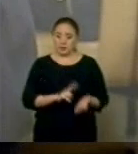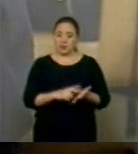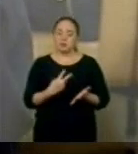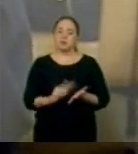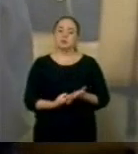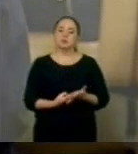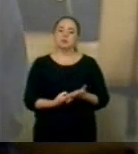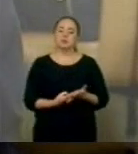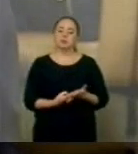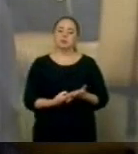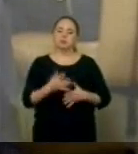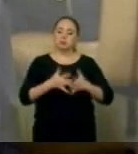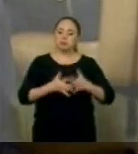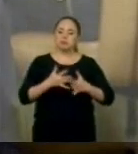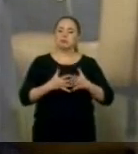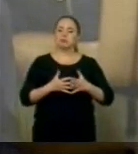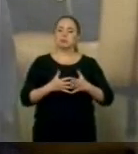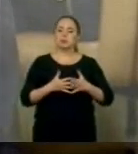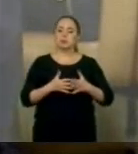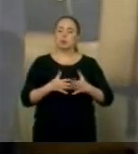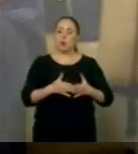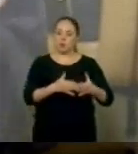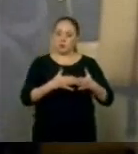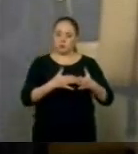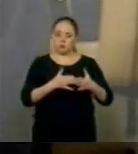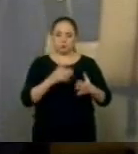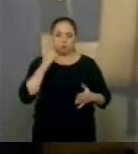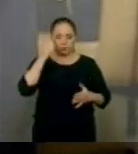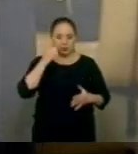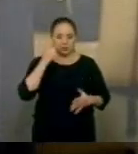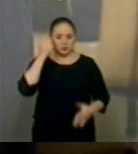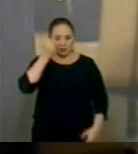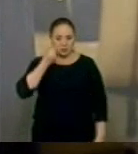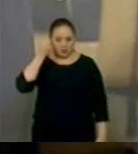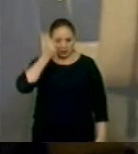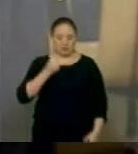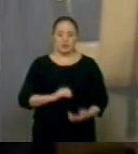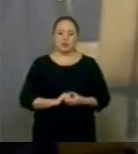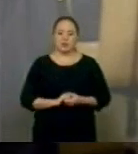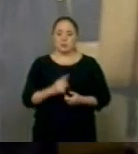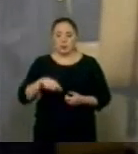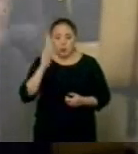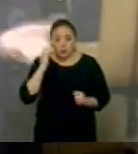iniba ou restrinja o exercício do mandato parlamentar. Então, apenas para que se tenha clareza de que não há